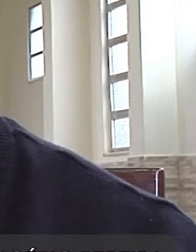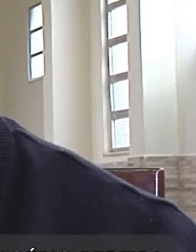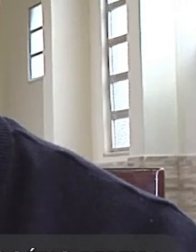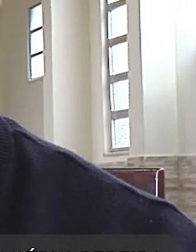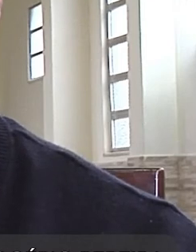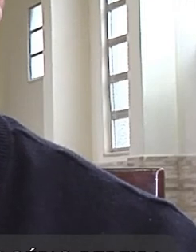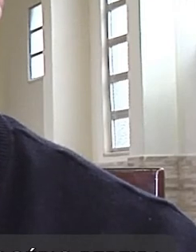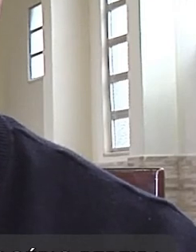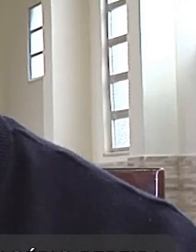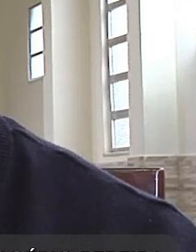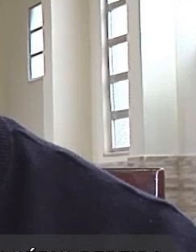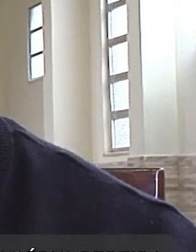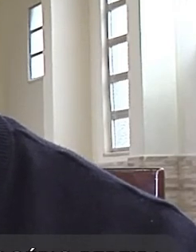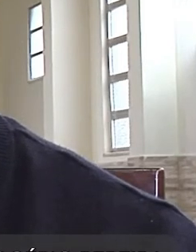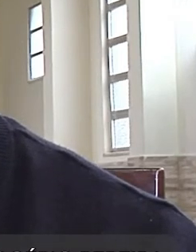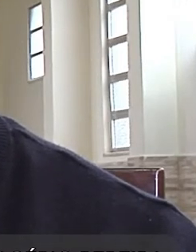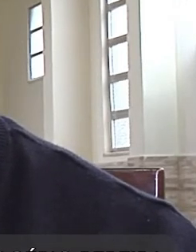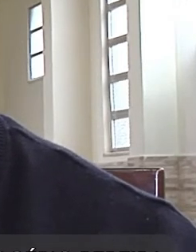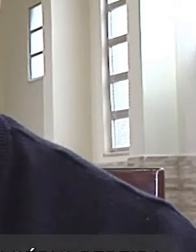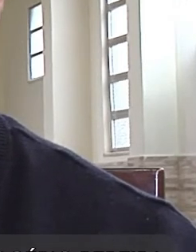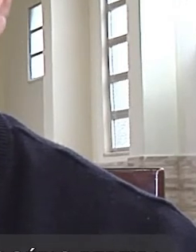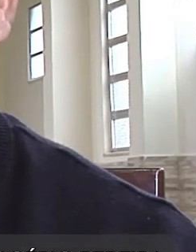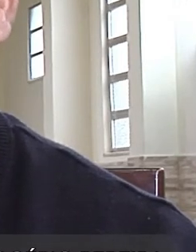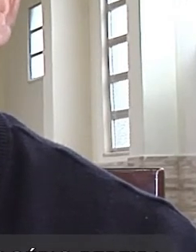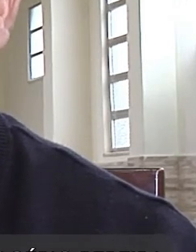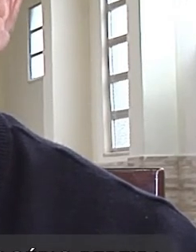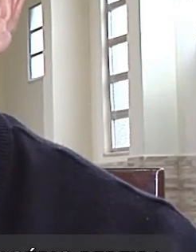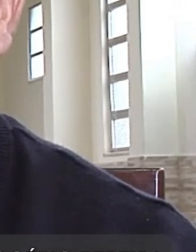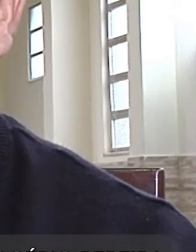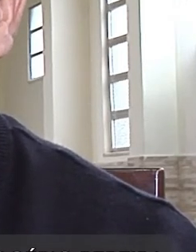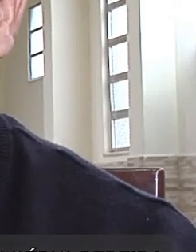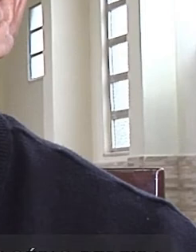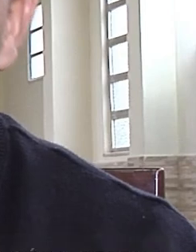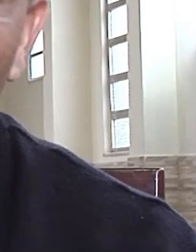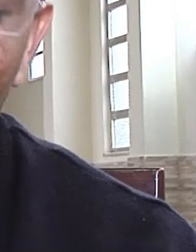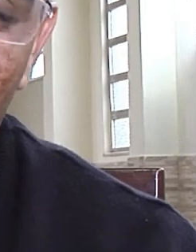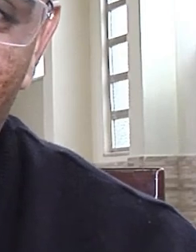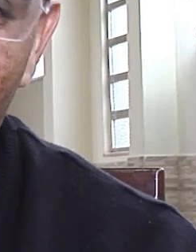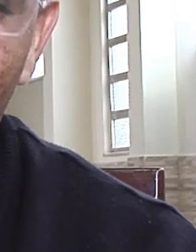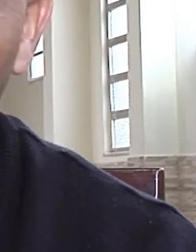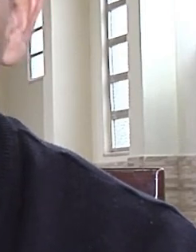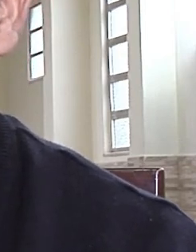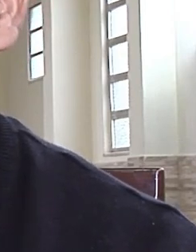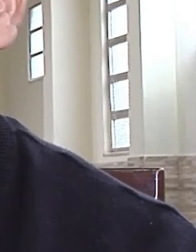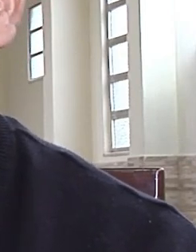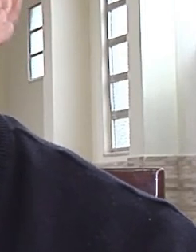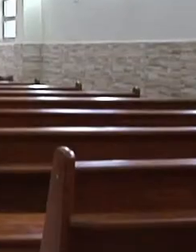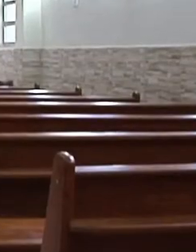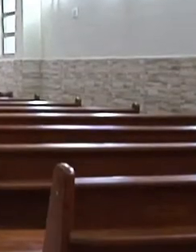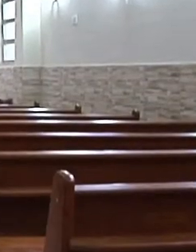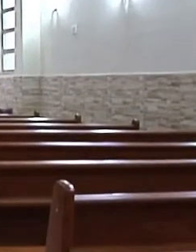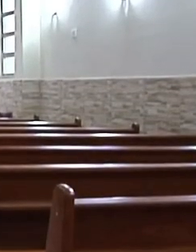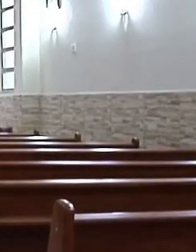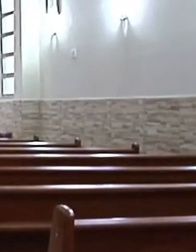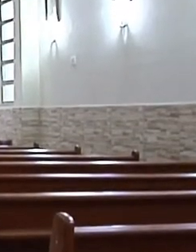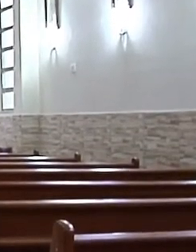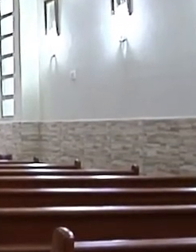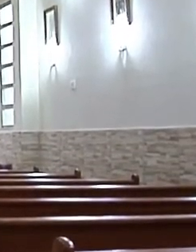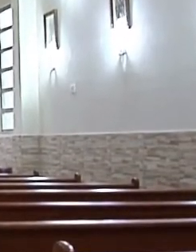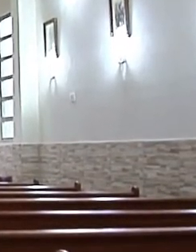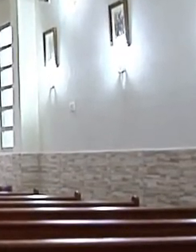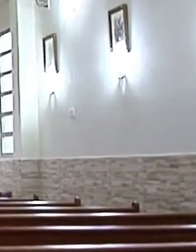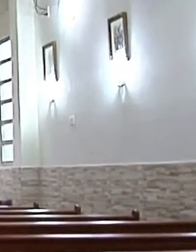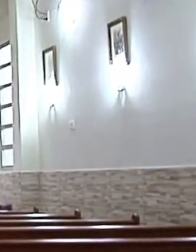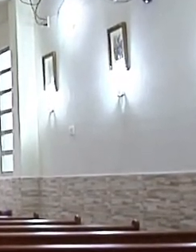meio entediados com o Mili ou está demorando muito, eles olham para ali, né? Então, alguma